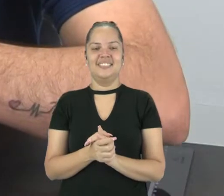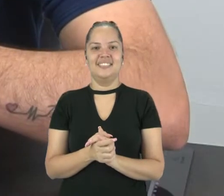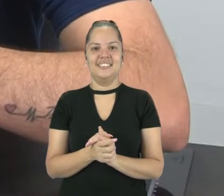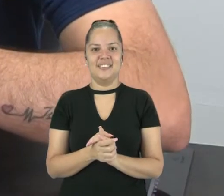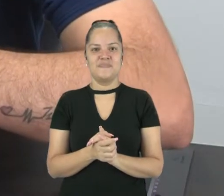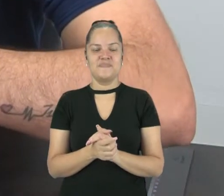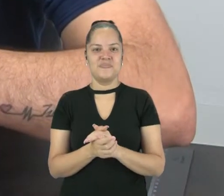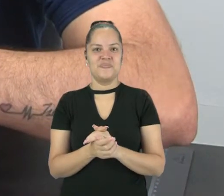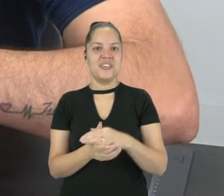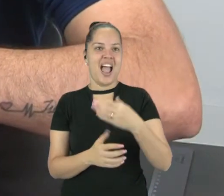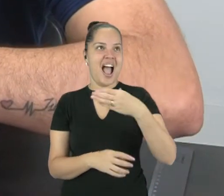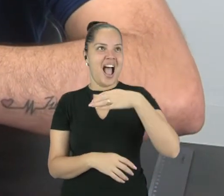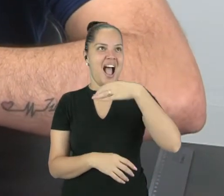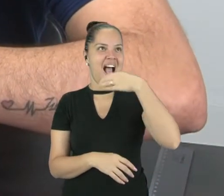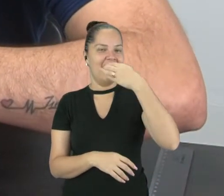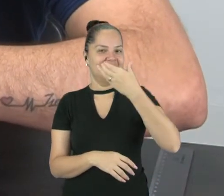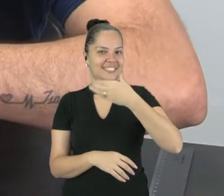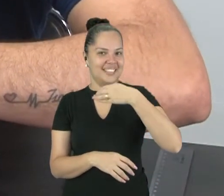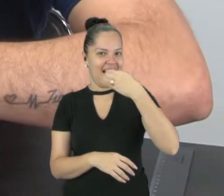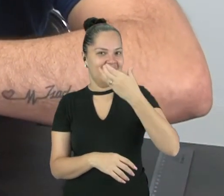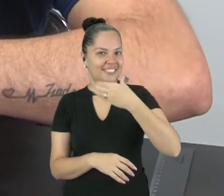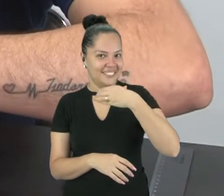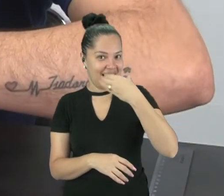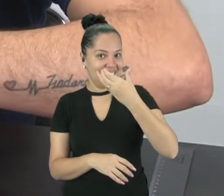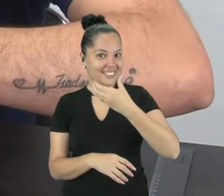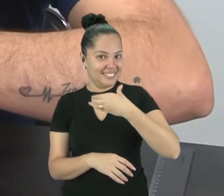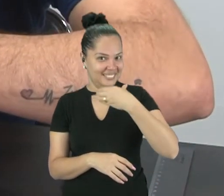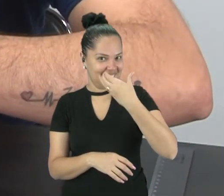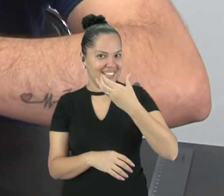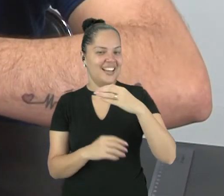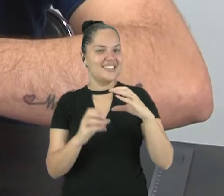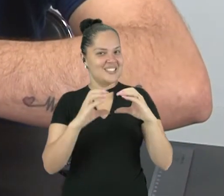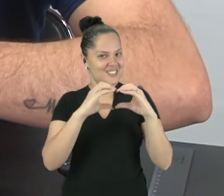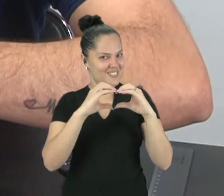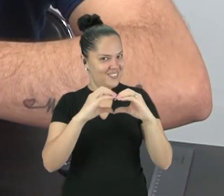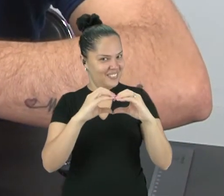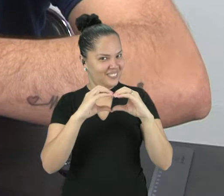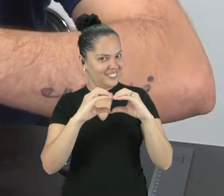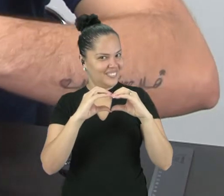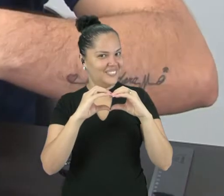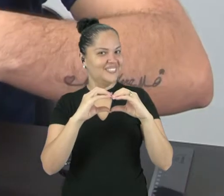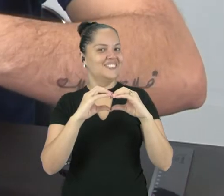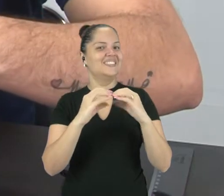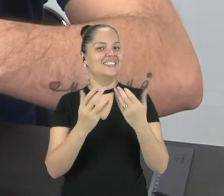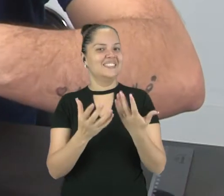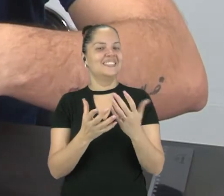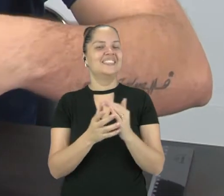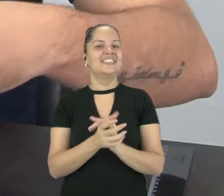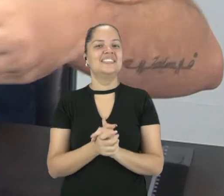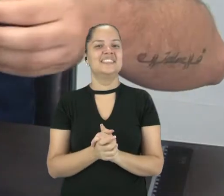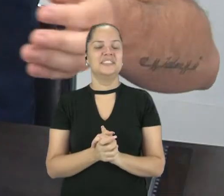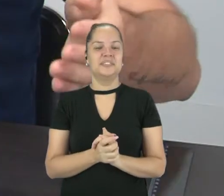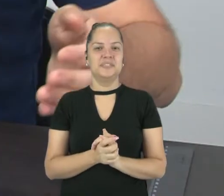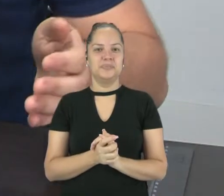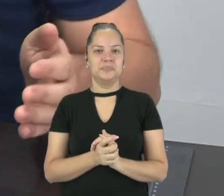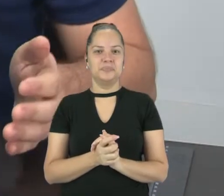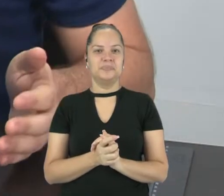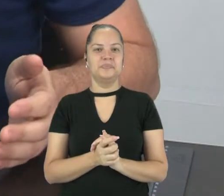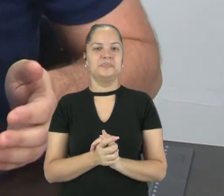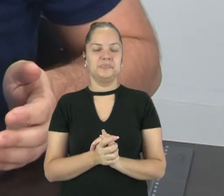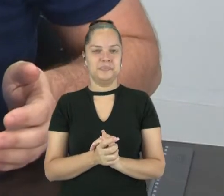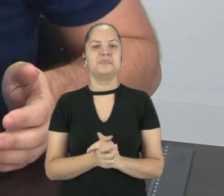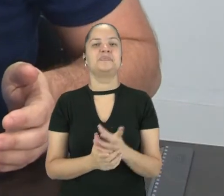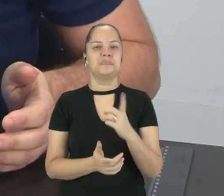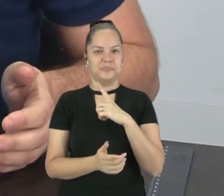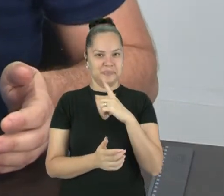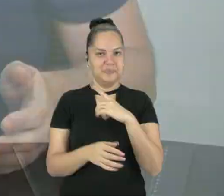a maçã do amor ok Você também aqui